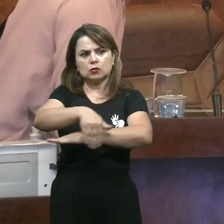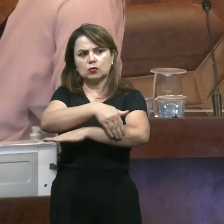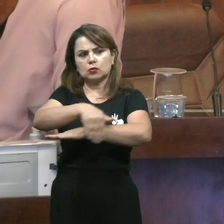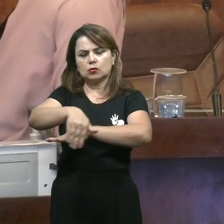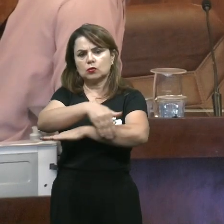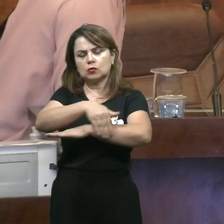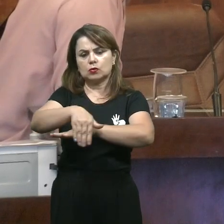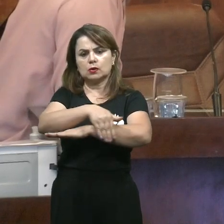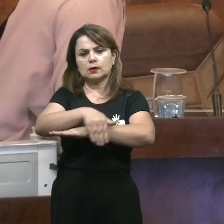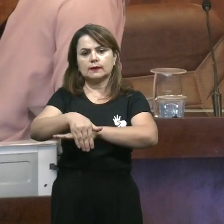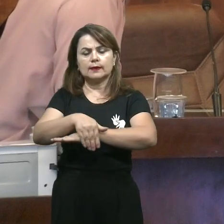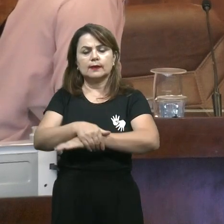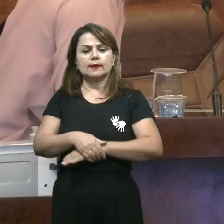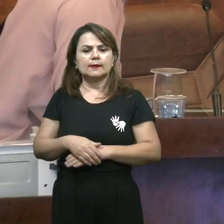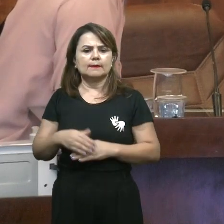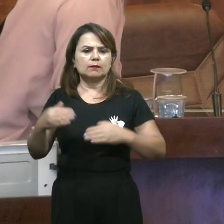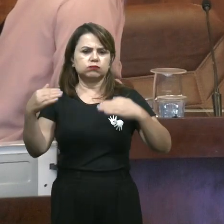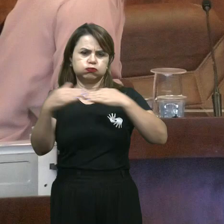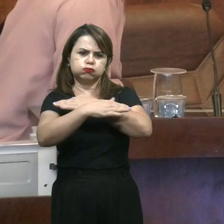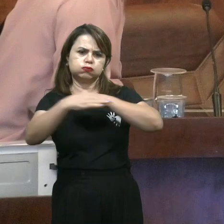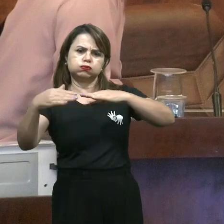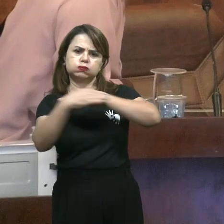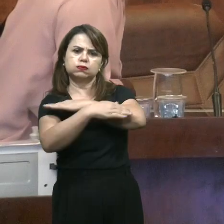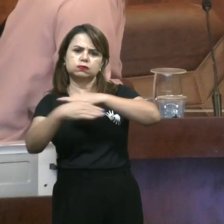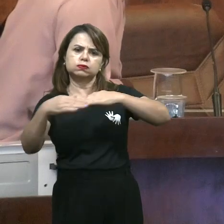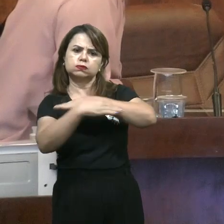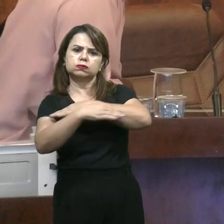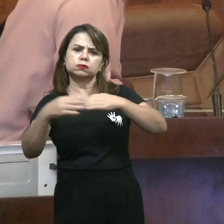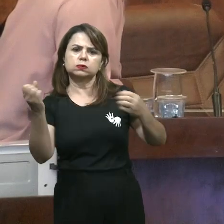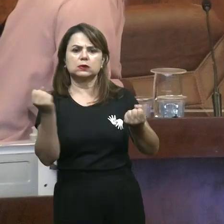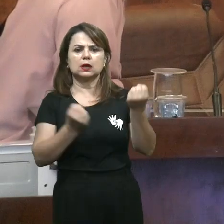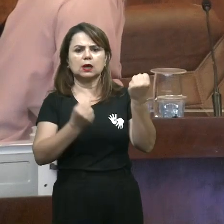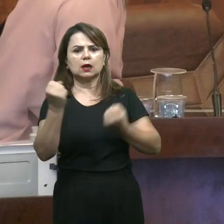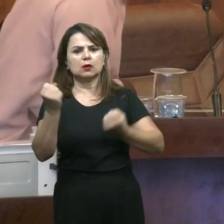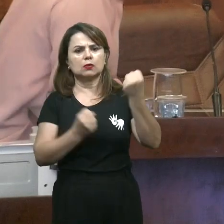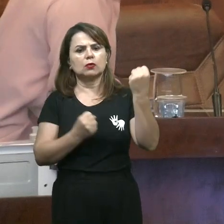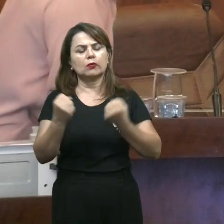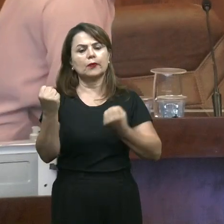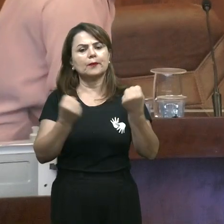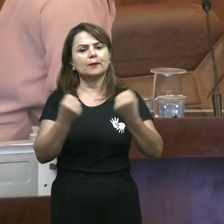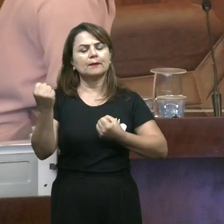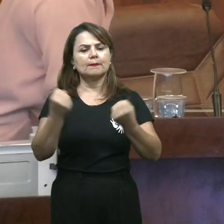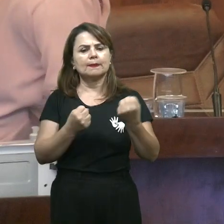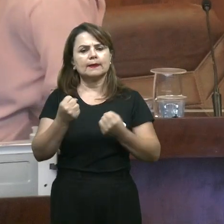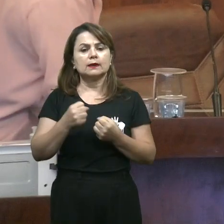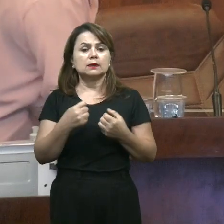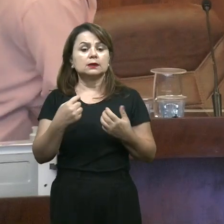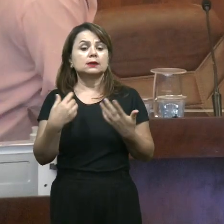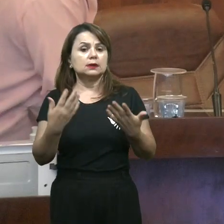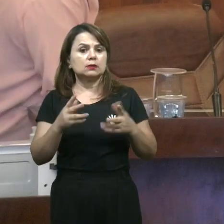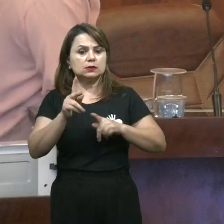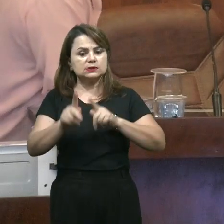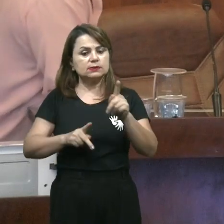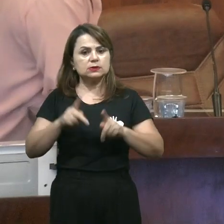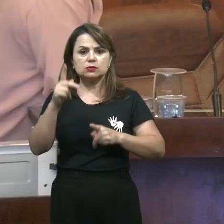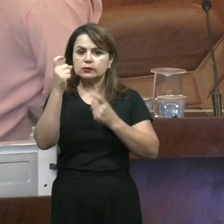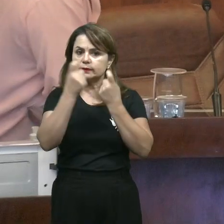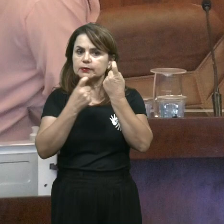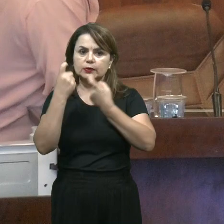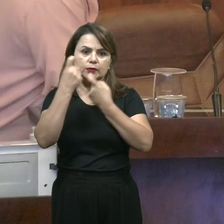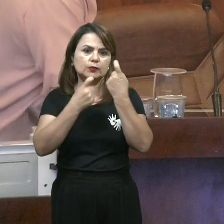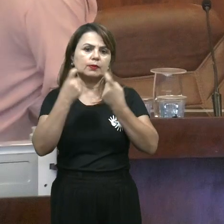um aumento significativo do fluxo de veículo, com quem tem causado consideradamente preocupação e